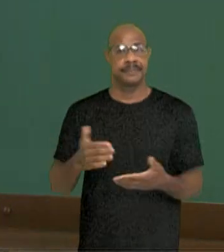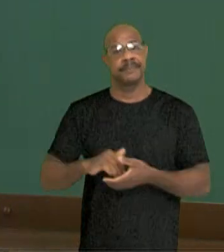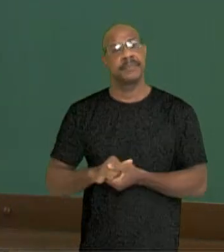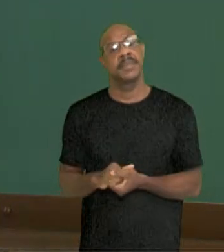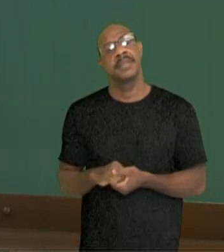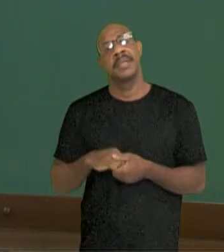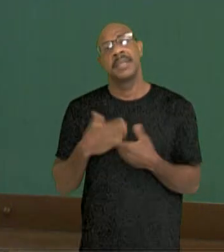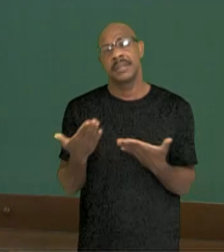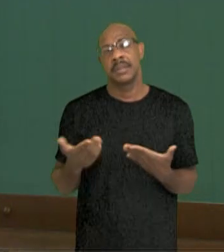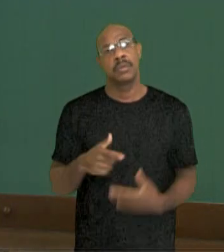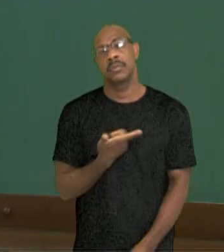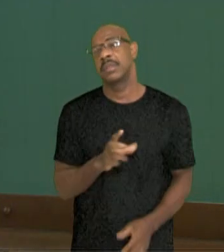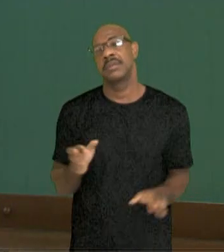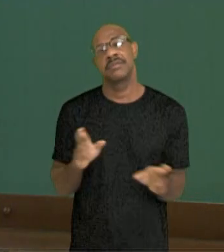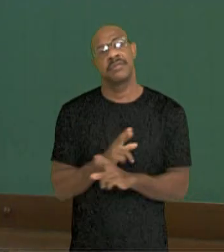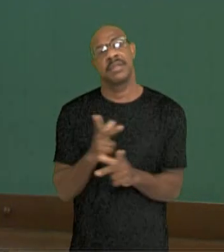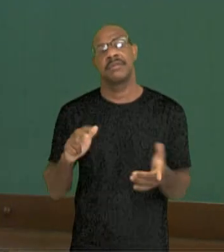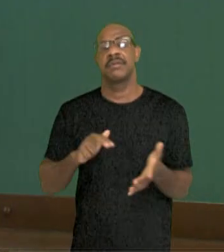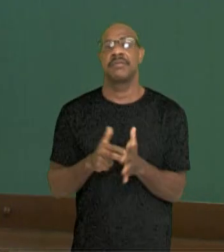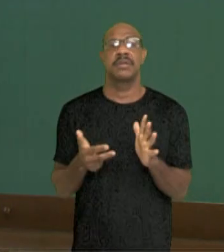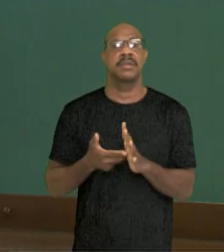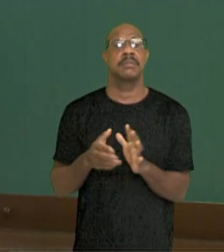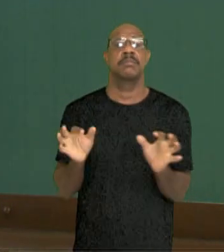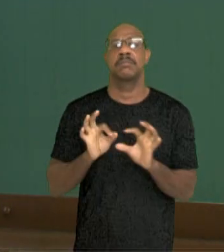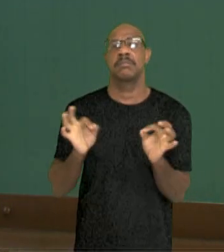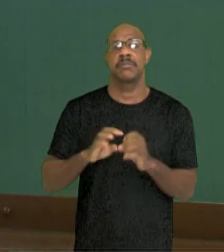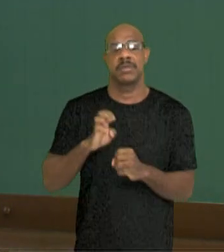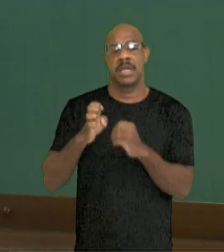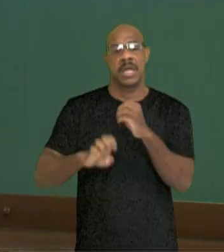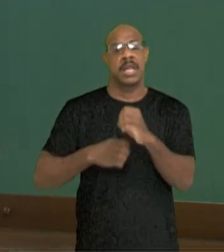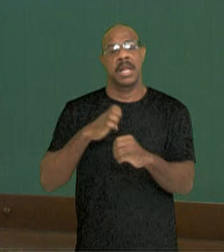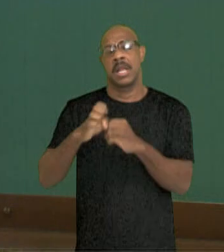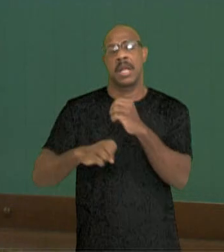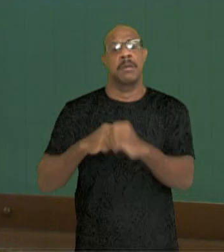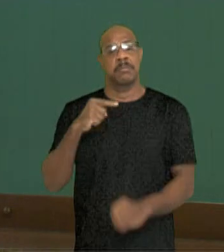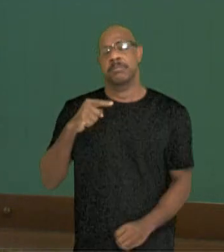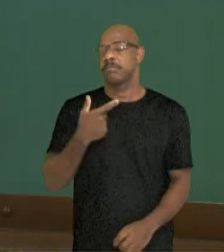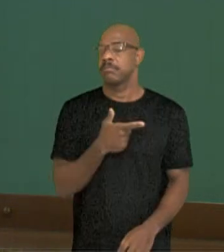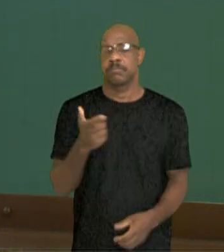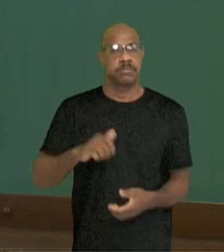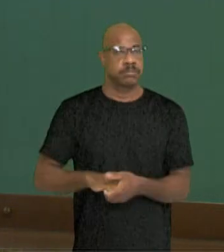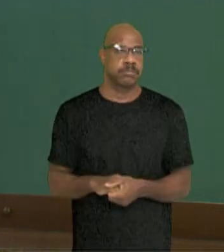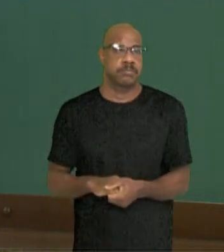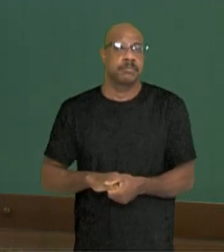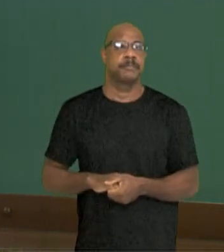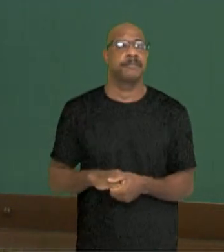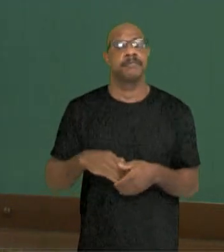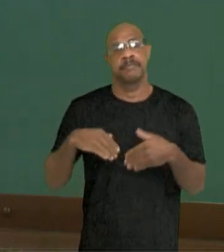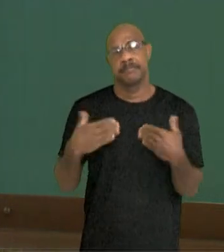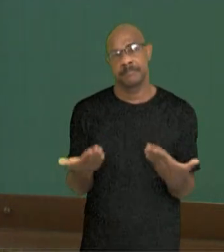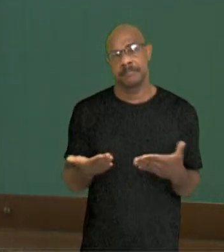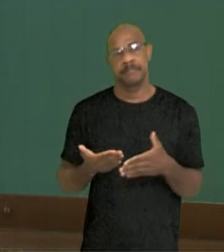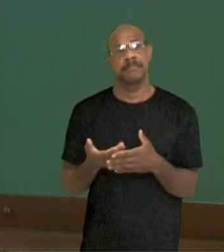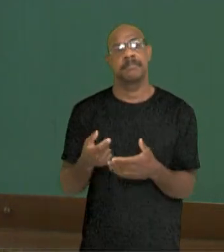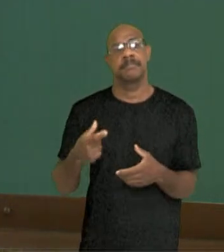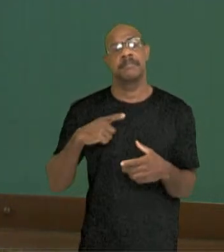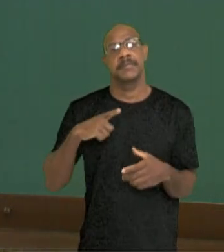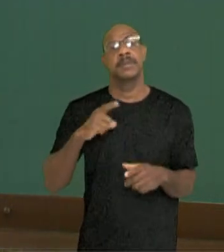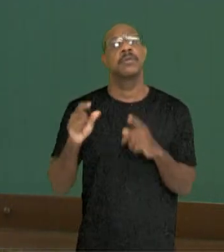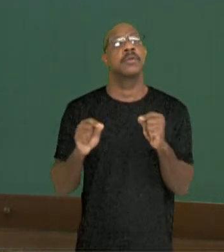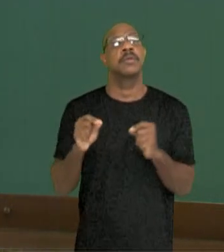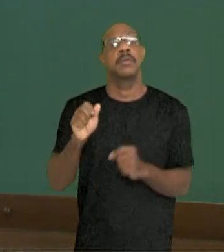Então, não tem diferença significante de eletronegatividade, a molécula é apolar. Então, nós vamos ter